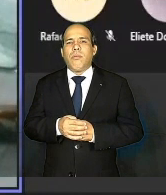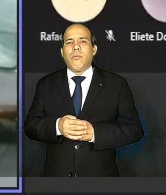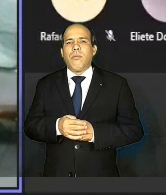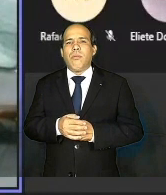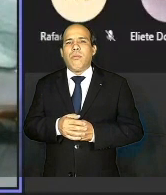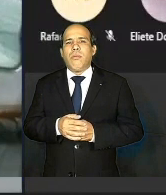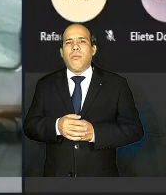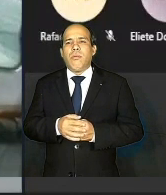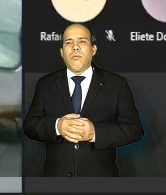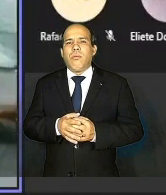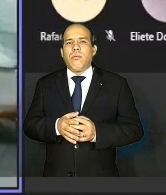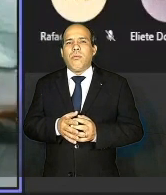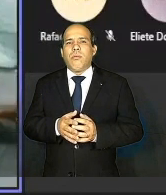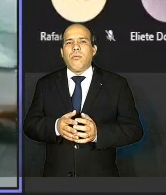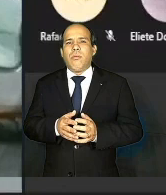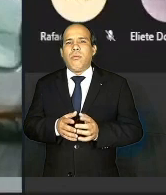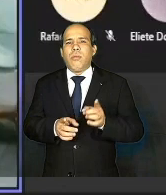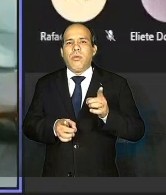do relator.